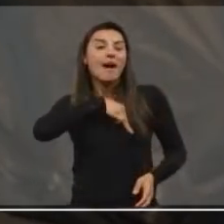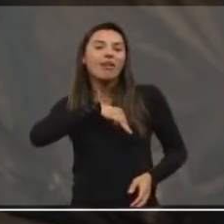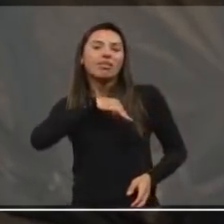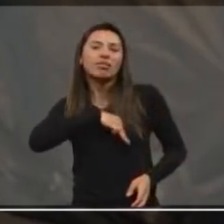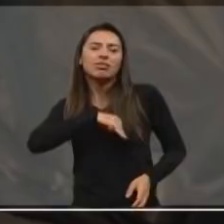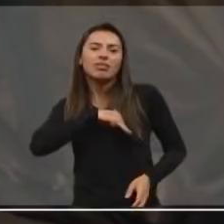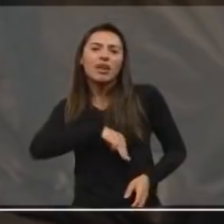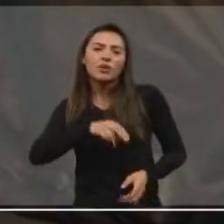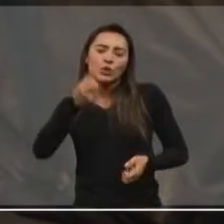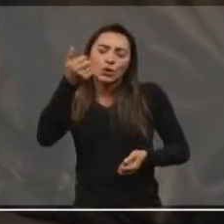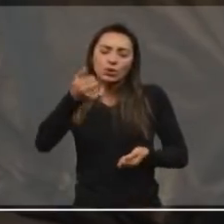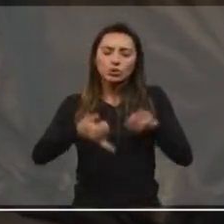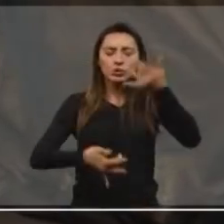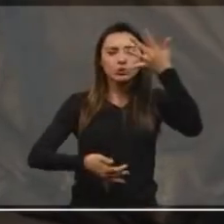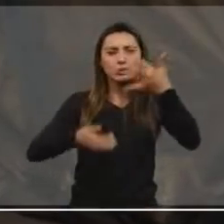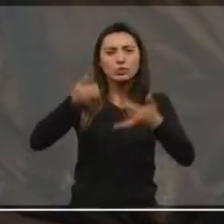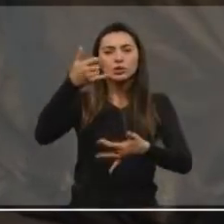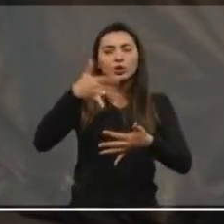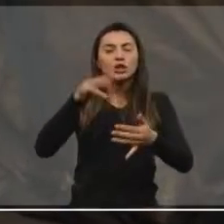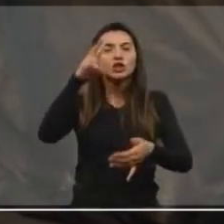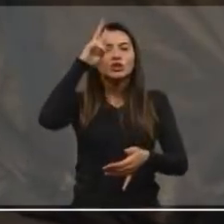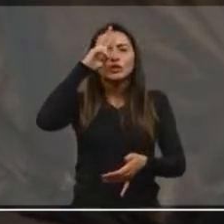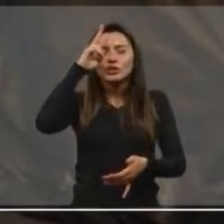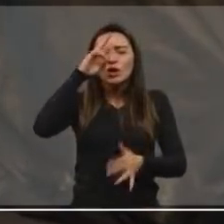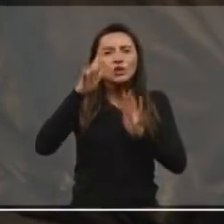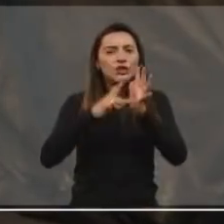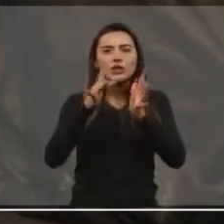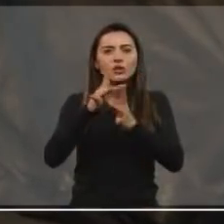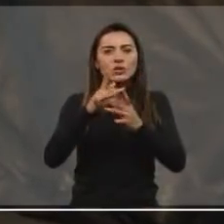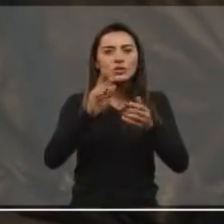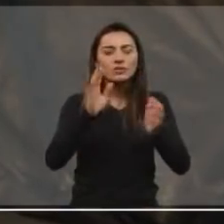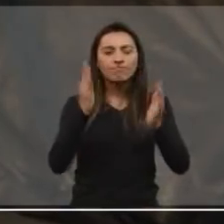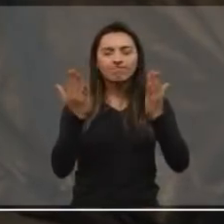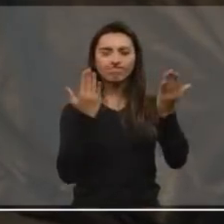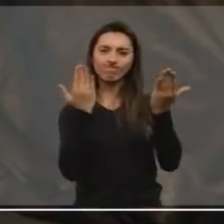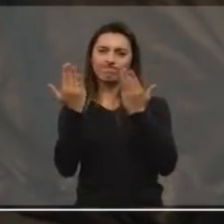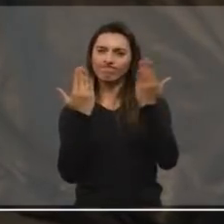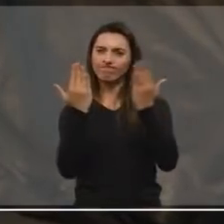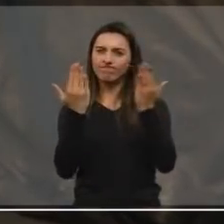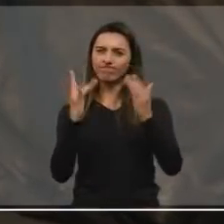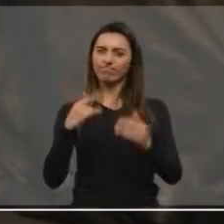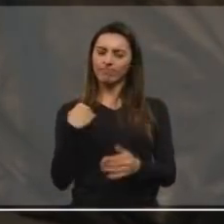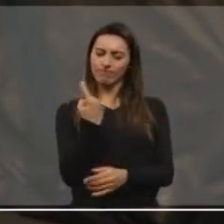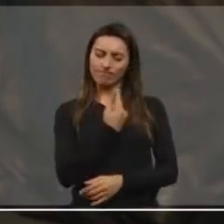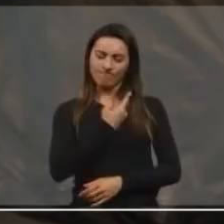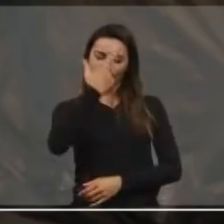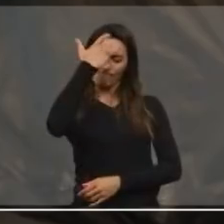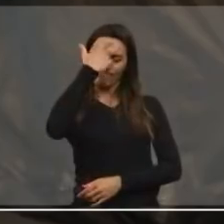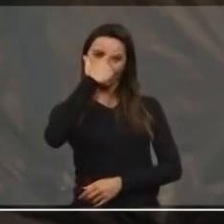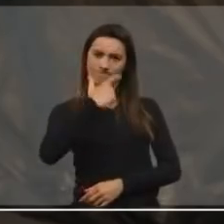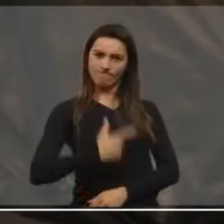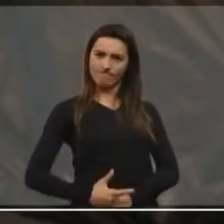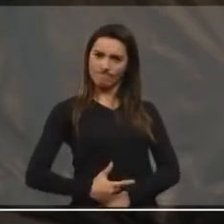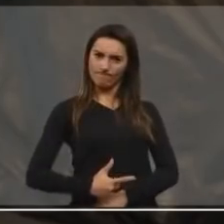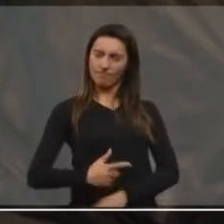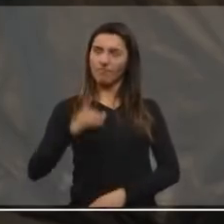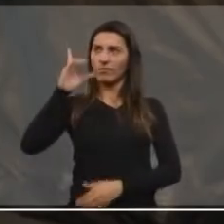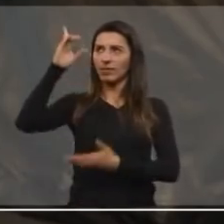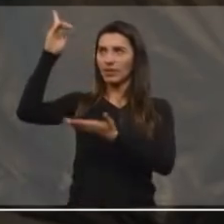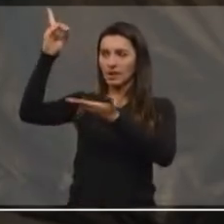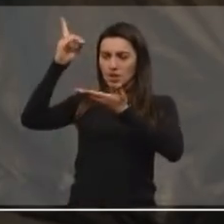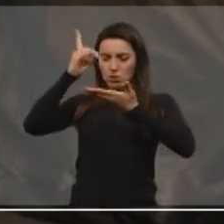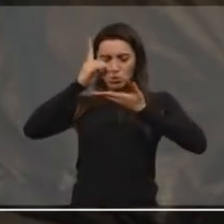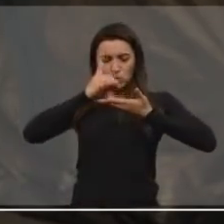conta todas com o objetivo de nos revelar como age deus